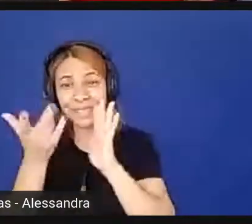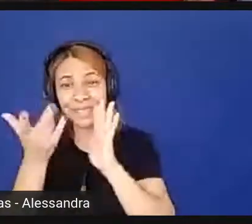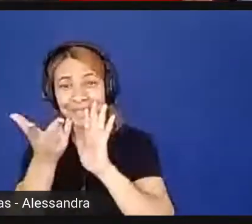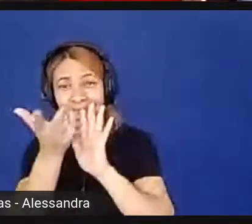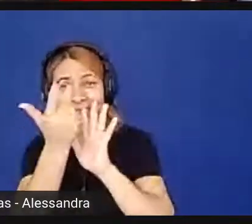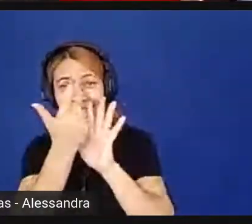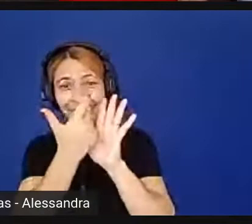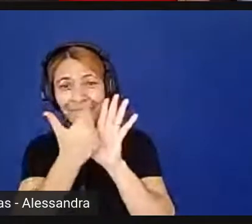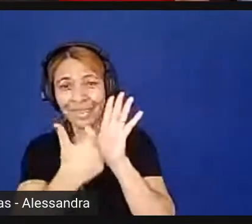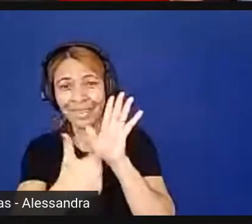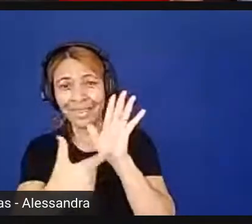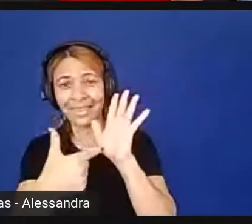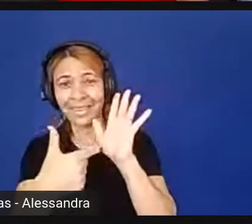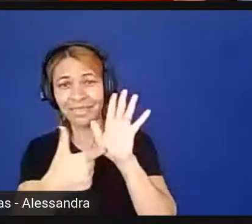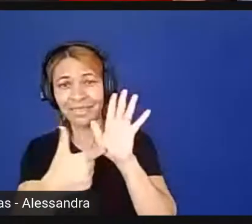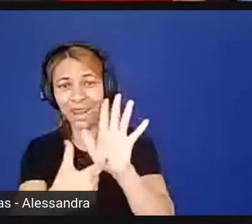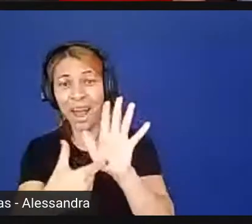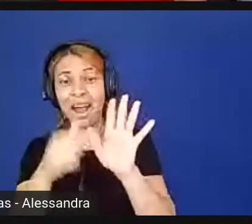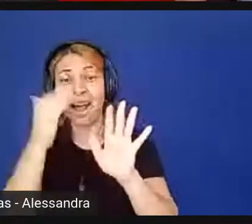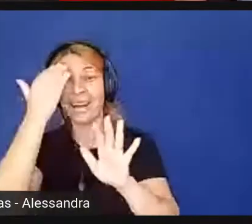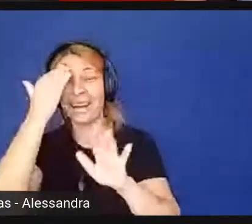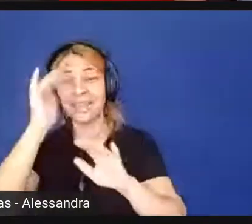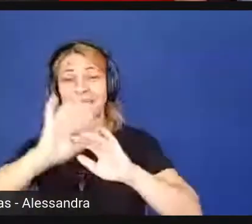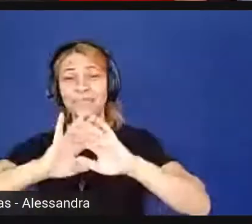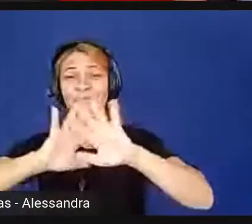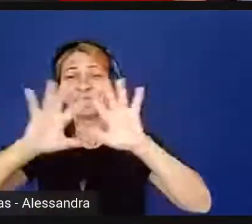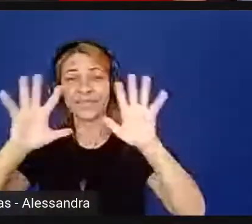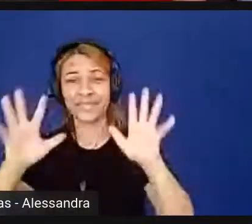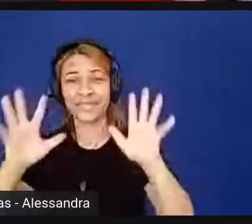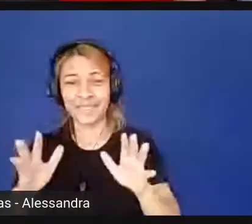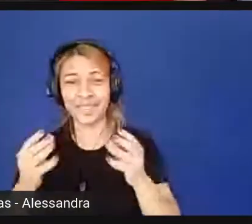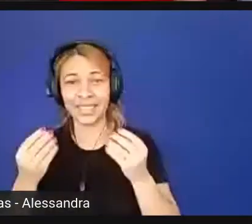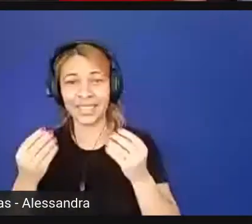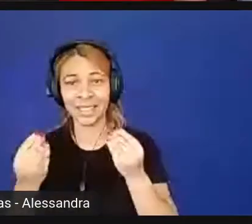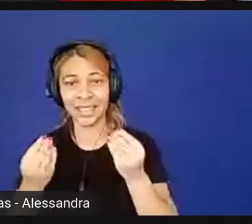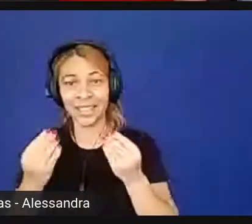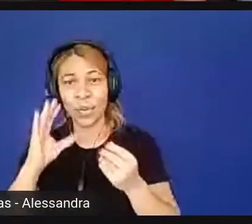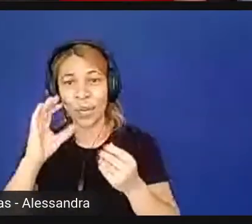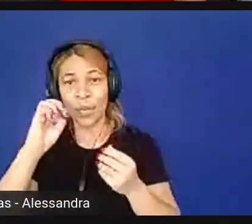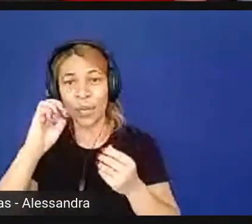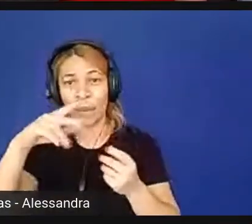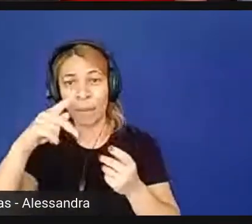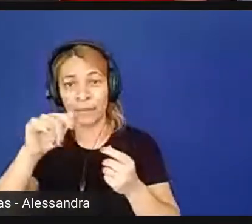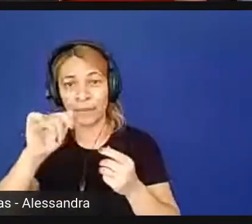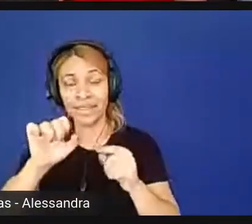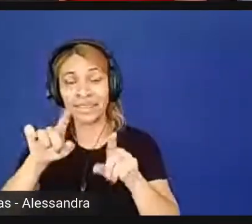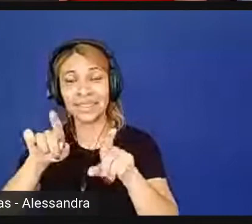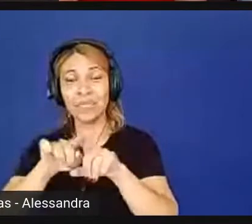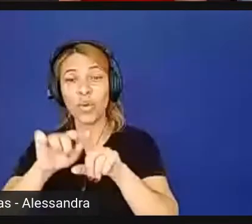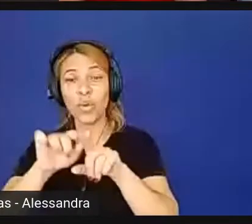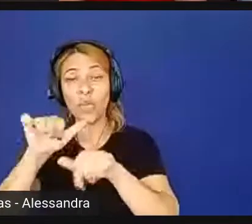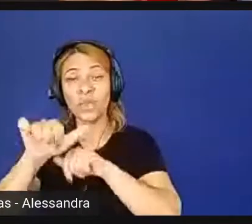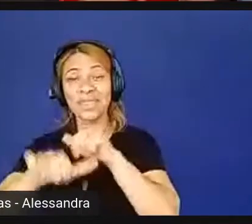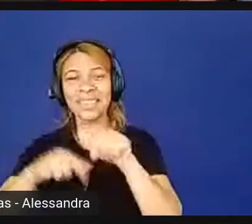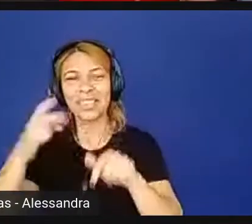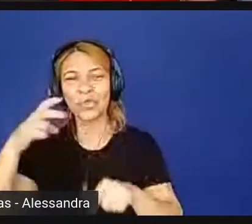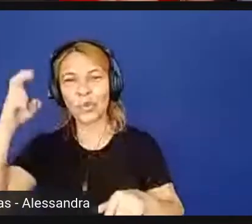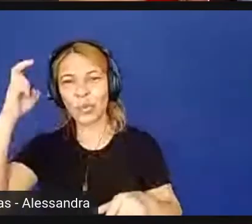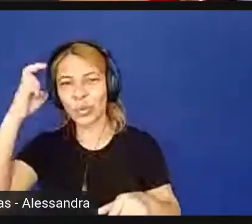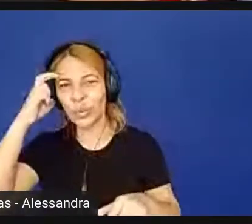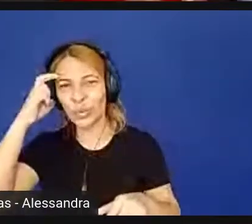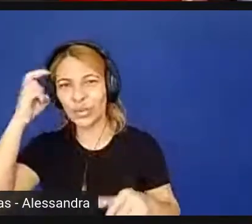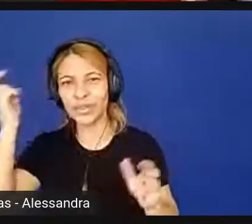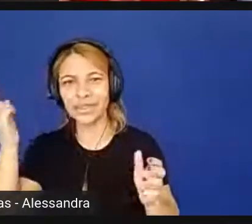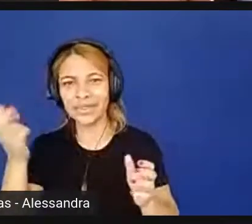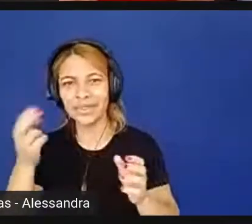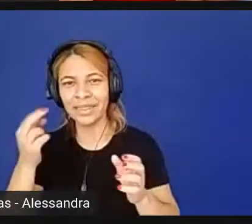que comece a... Eu vejo compliance também como mudança de cultura, né? E é um efeito, eu enxergo